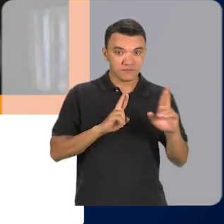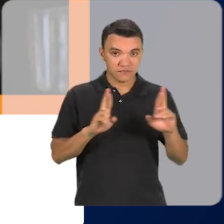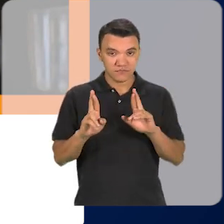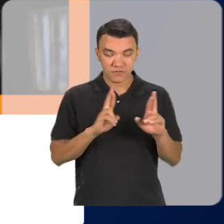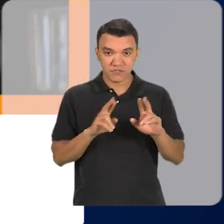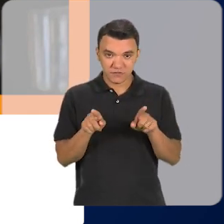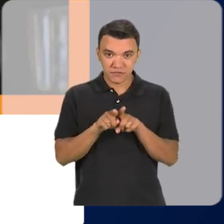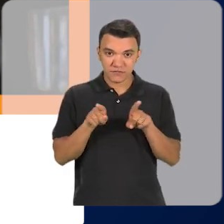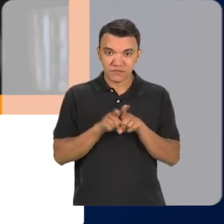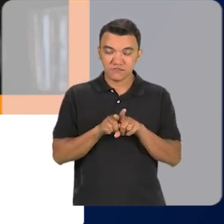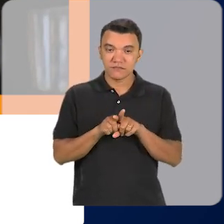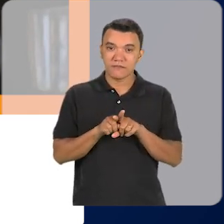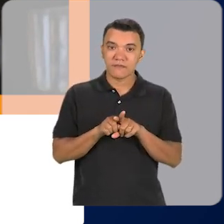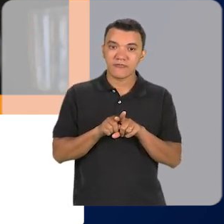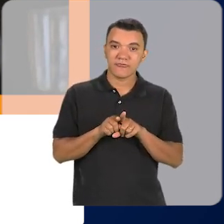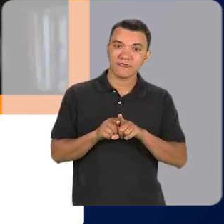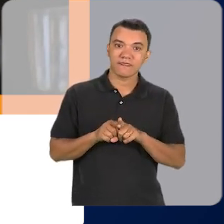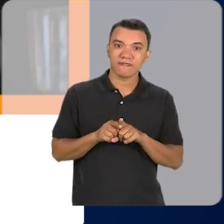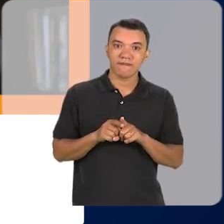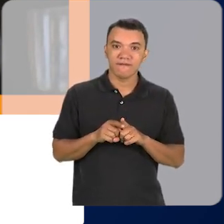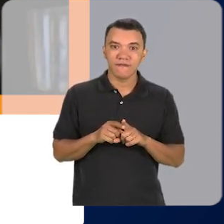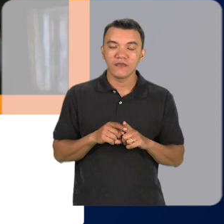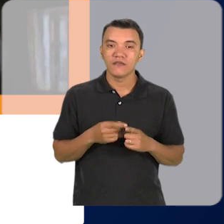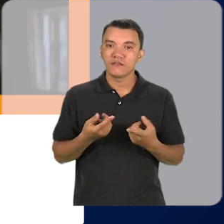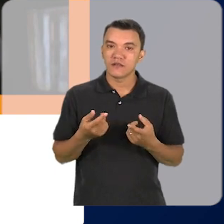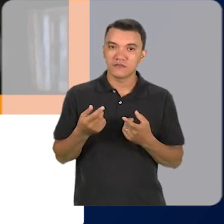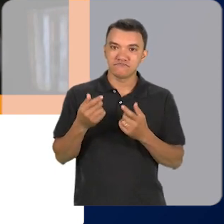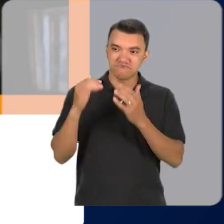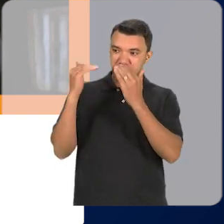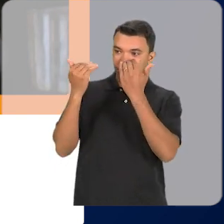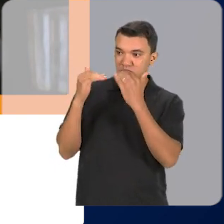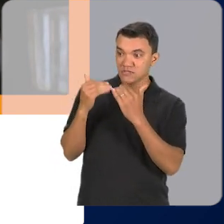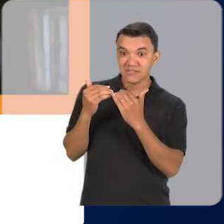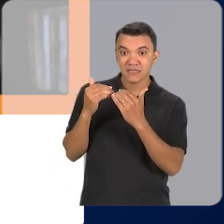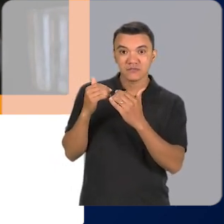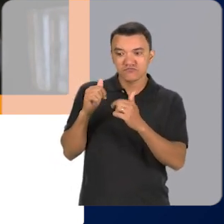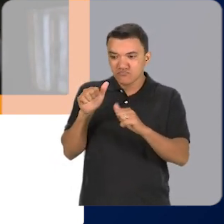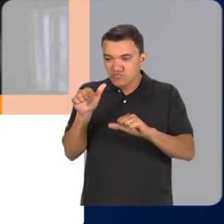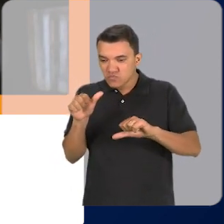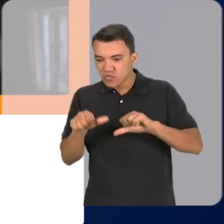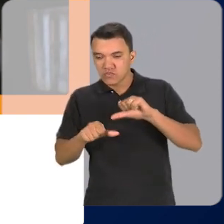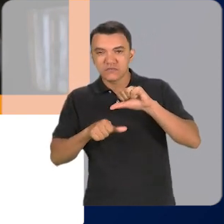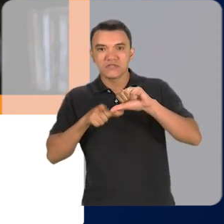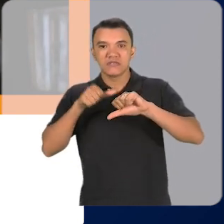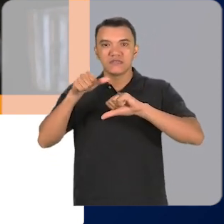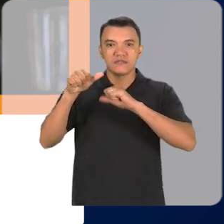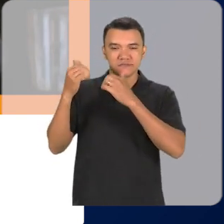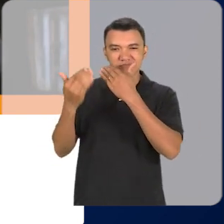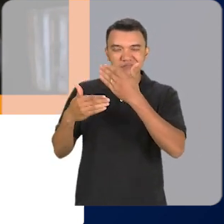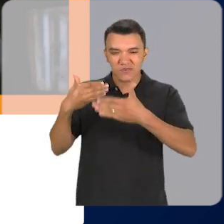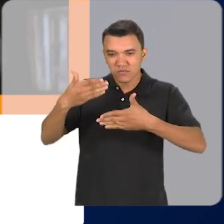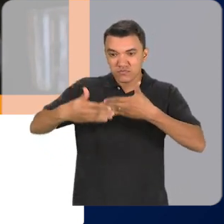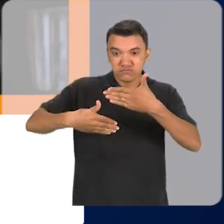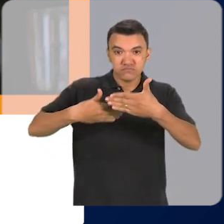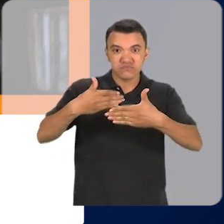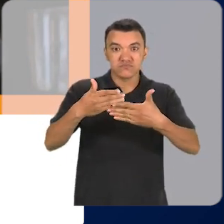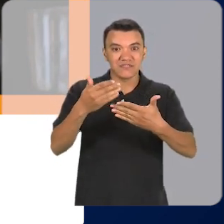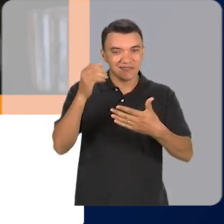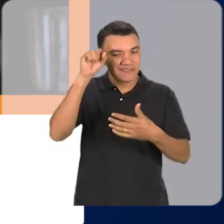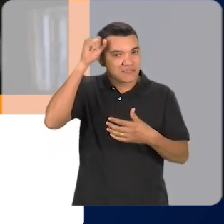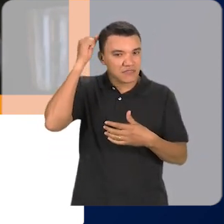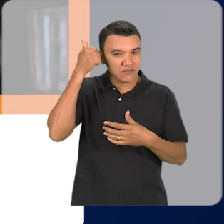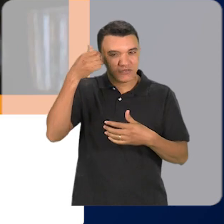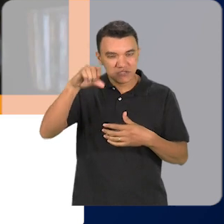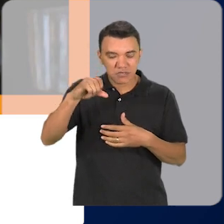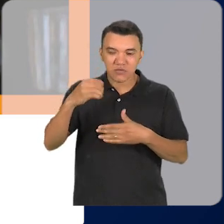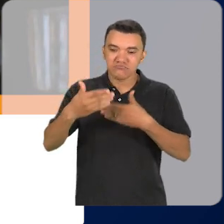né, com esse processo, né, de transformação, de mudanças que esse processo vai ocorrendo ao longo do século